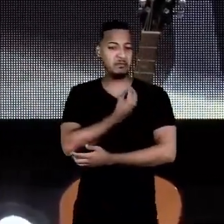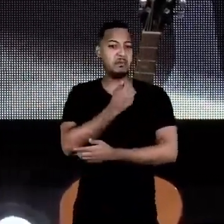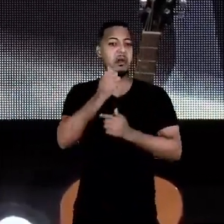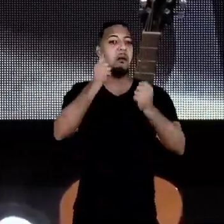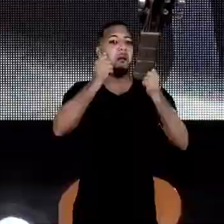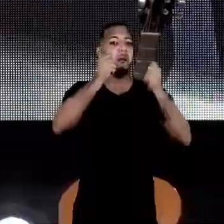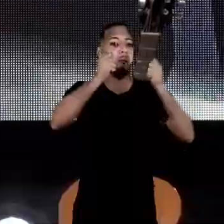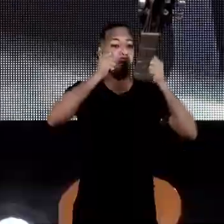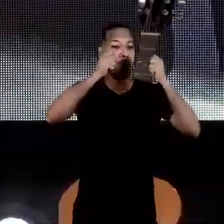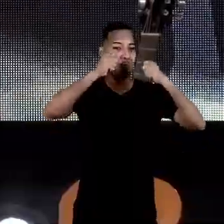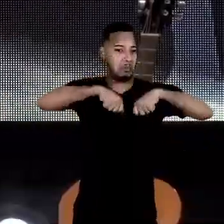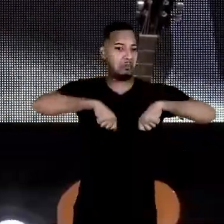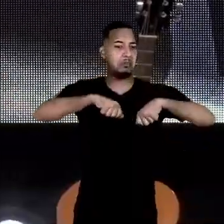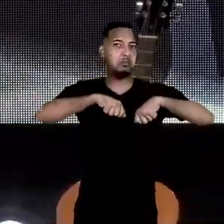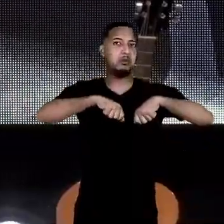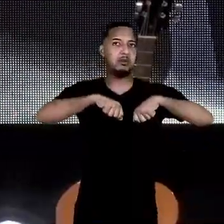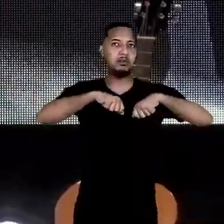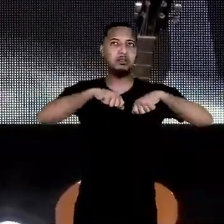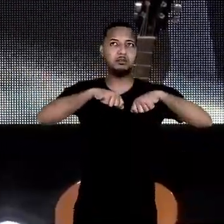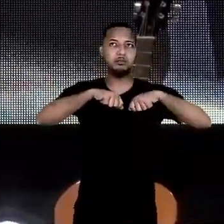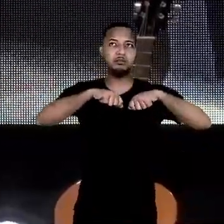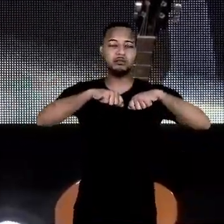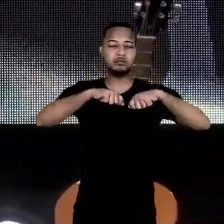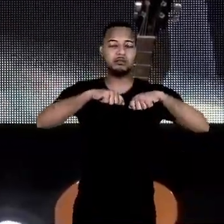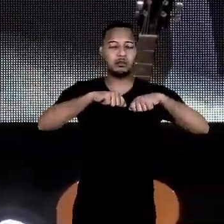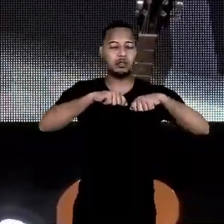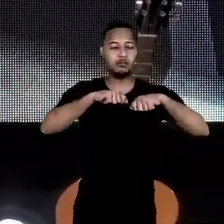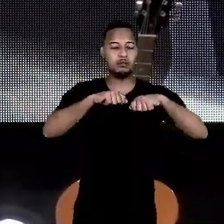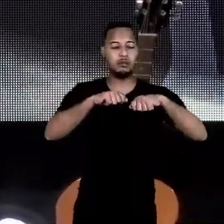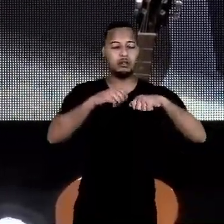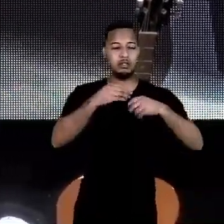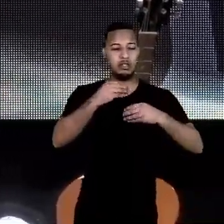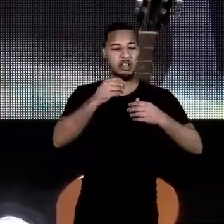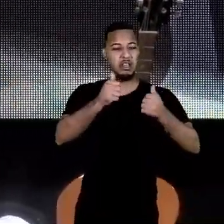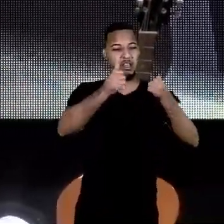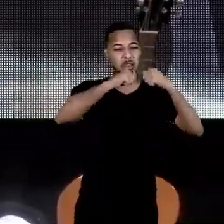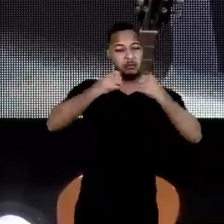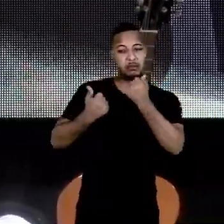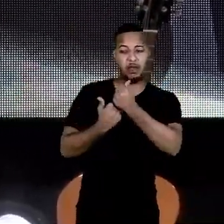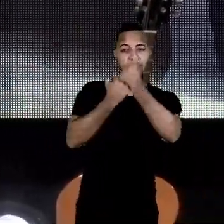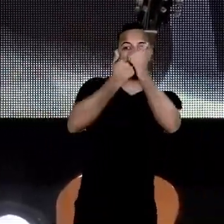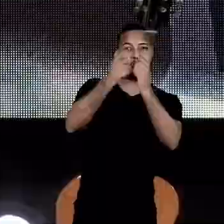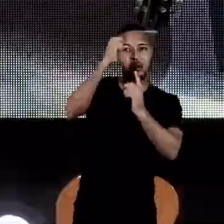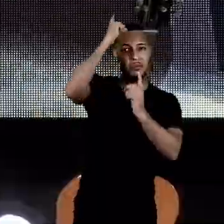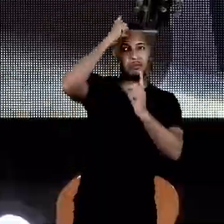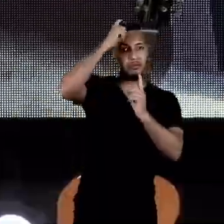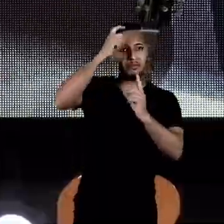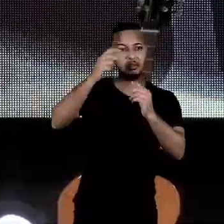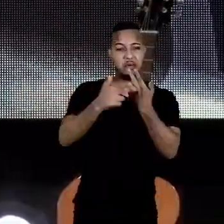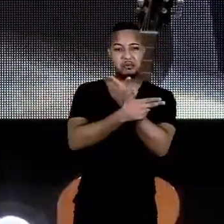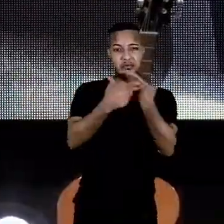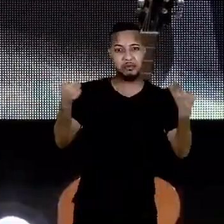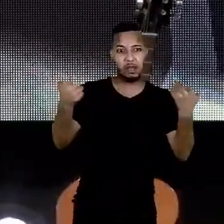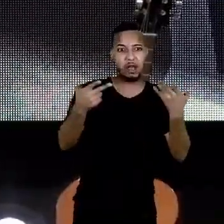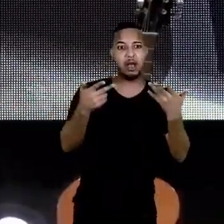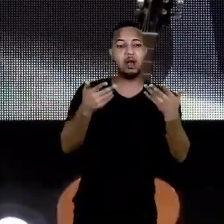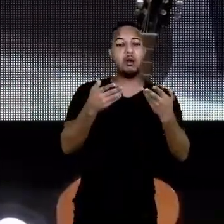num advogado do diabo quando ele não reconhece. Ou seja, um defensor dos próprios pecados, a tal ponto abertamente